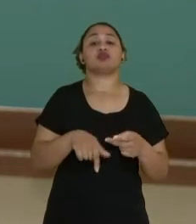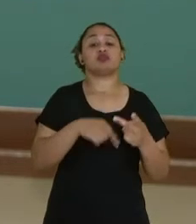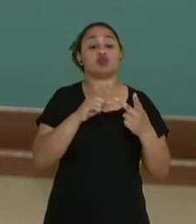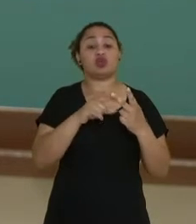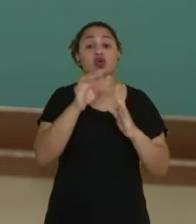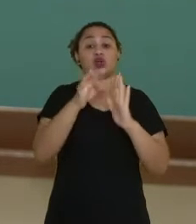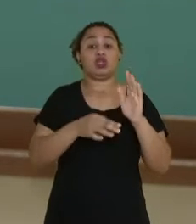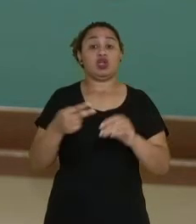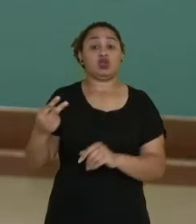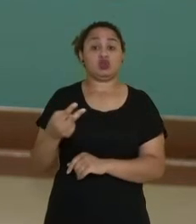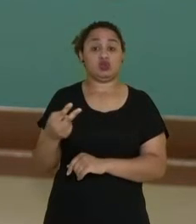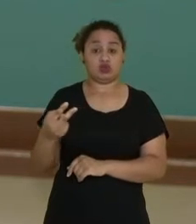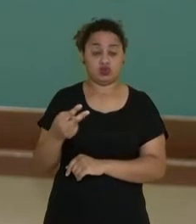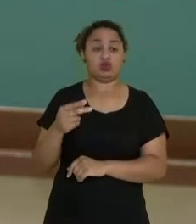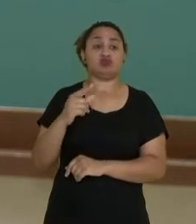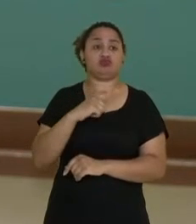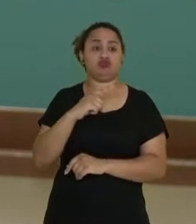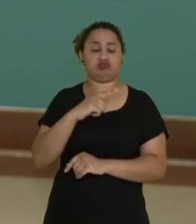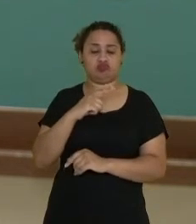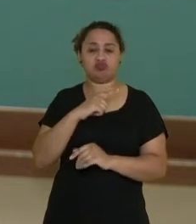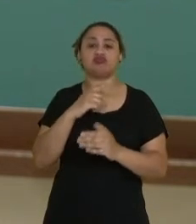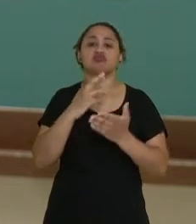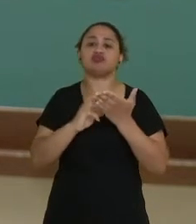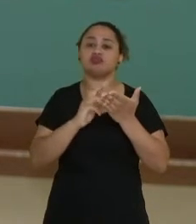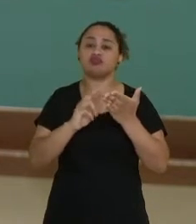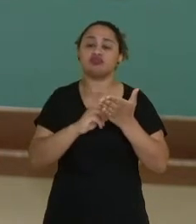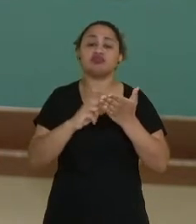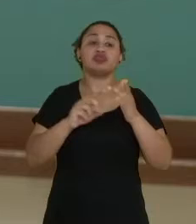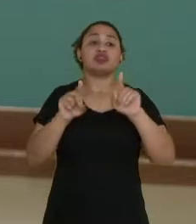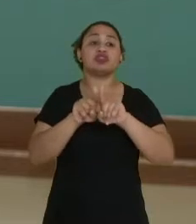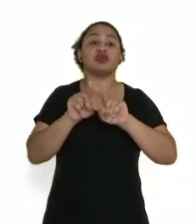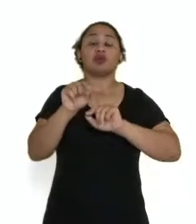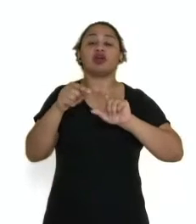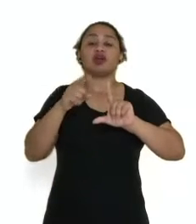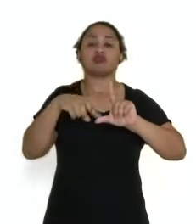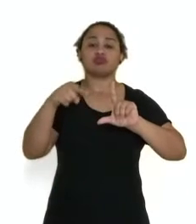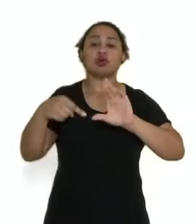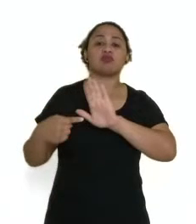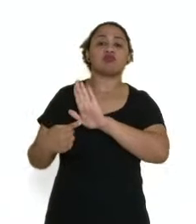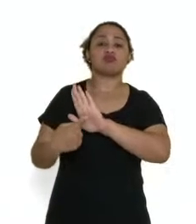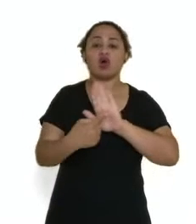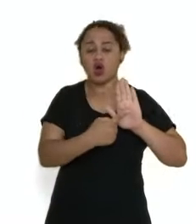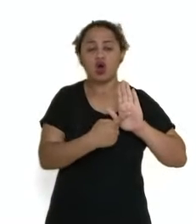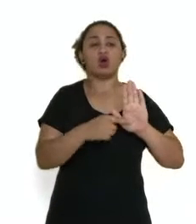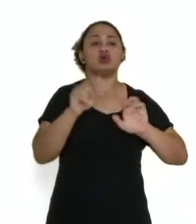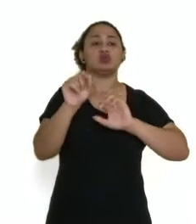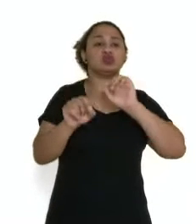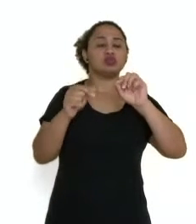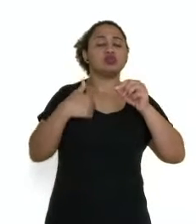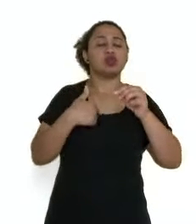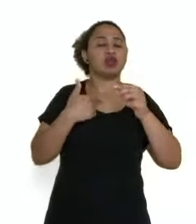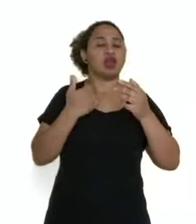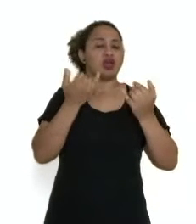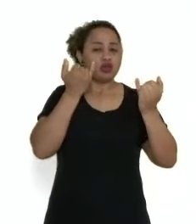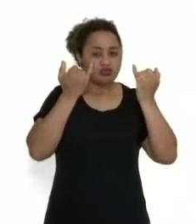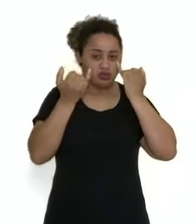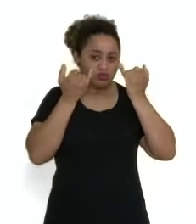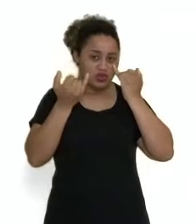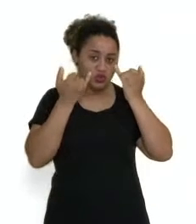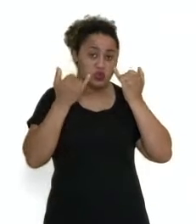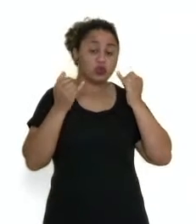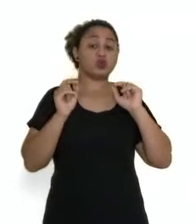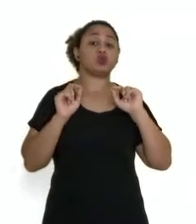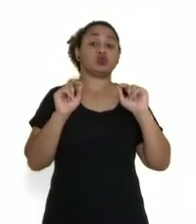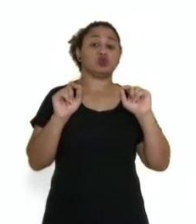dois da revista Trip o UOL também é um infográfico da Carol Itu para uma reportagem